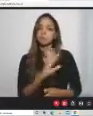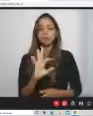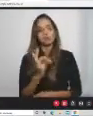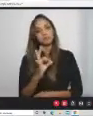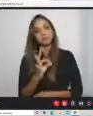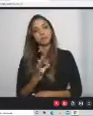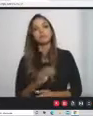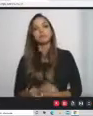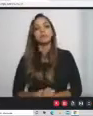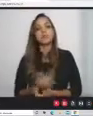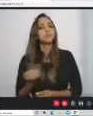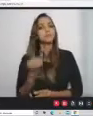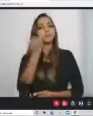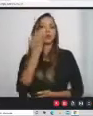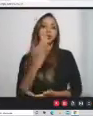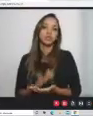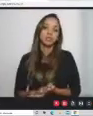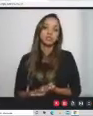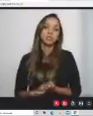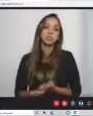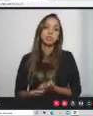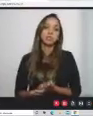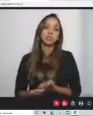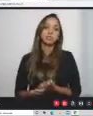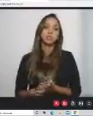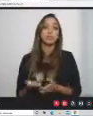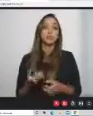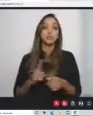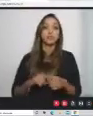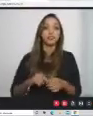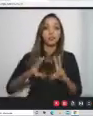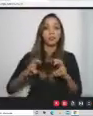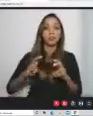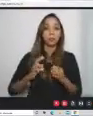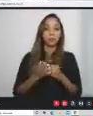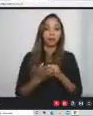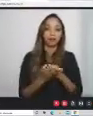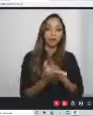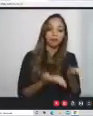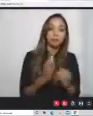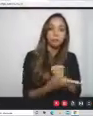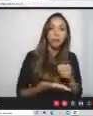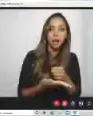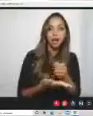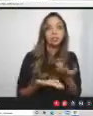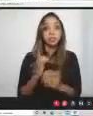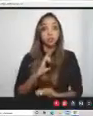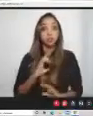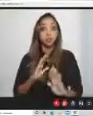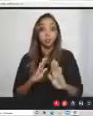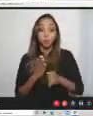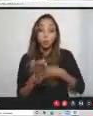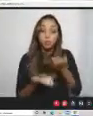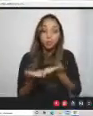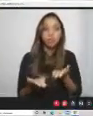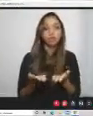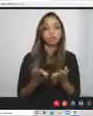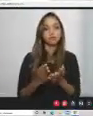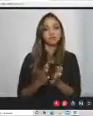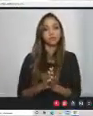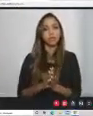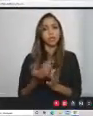É importante que a atenção, voltamos para a atenção básica, que se tenha um cuidado especial da atenção básica. Eu passei minha vida inteira ouvindo relatos